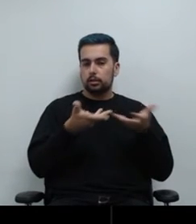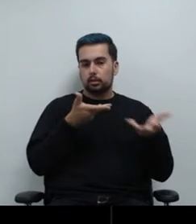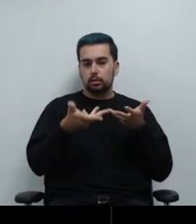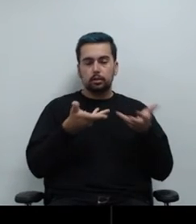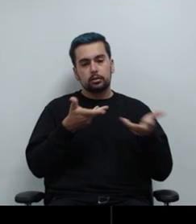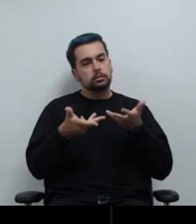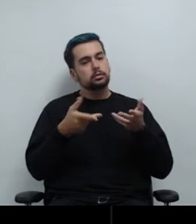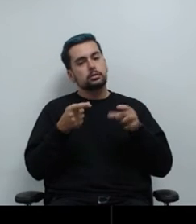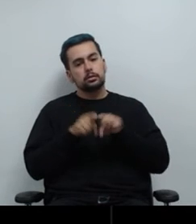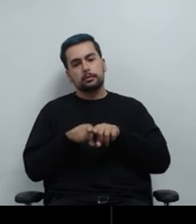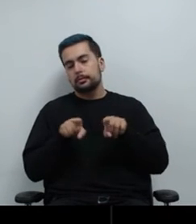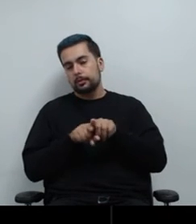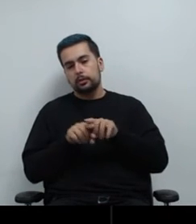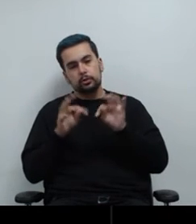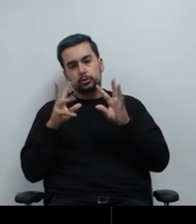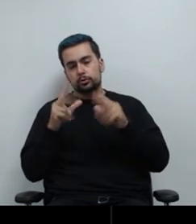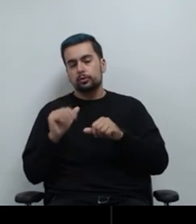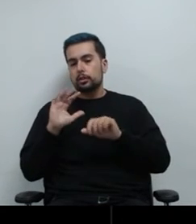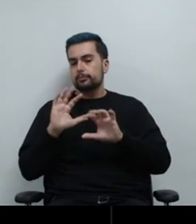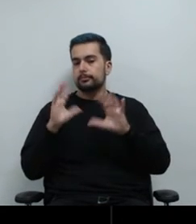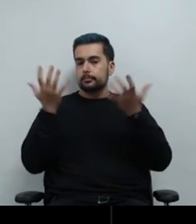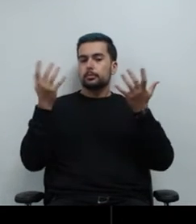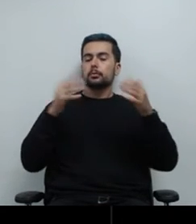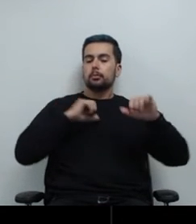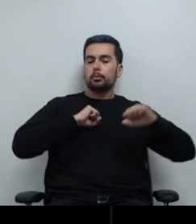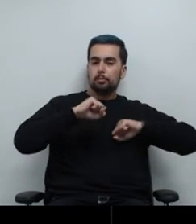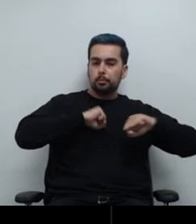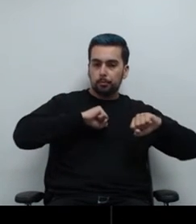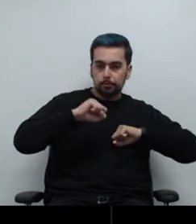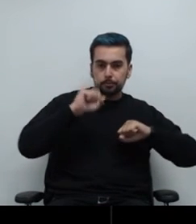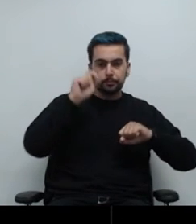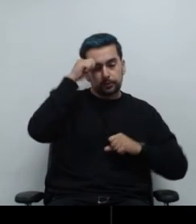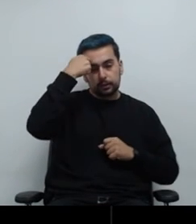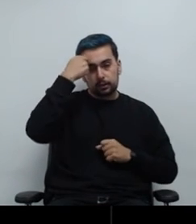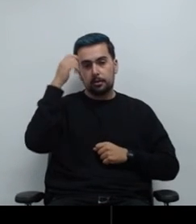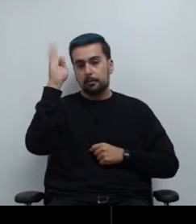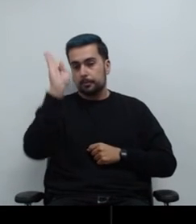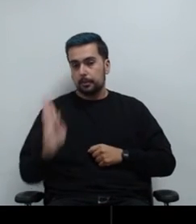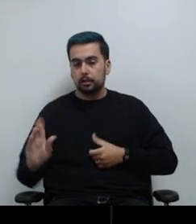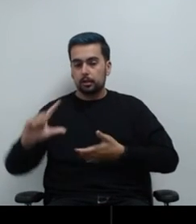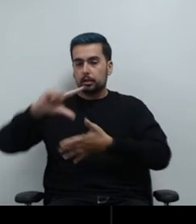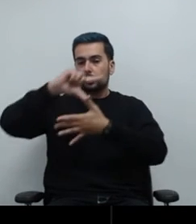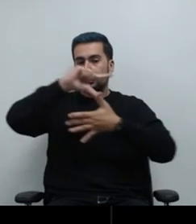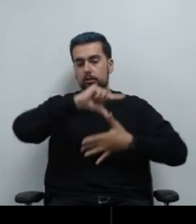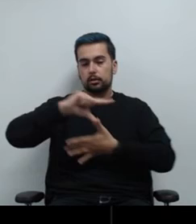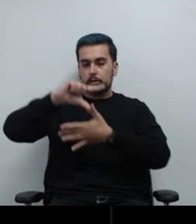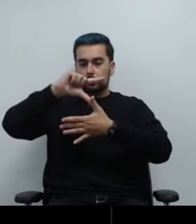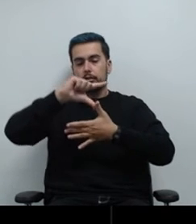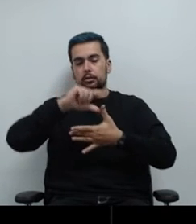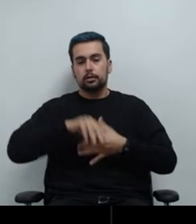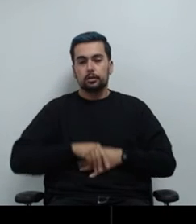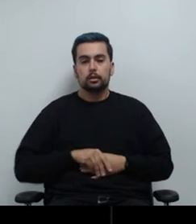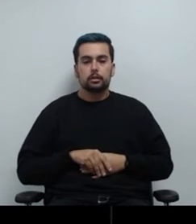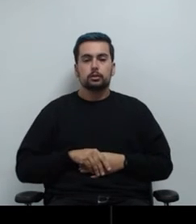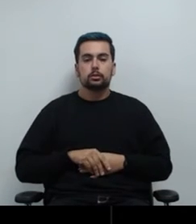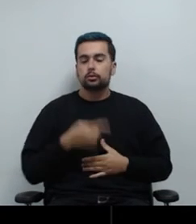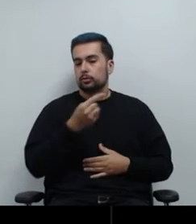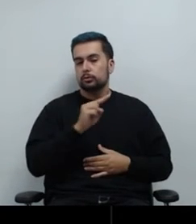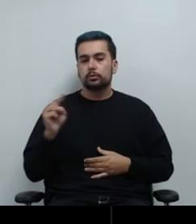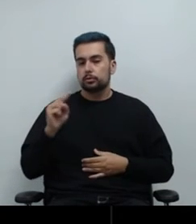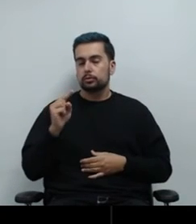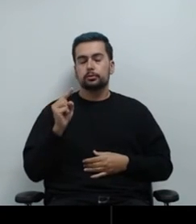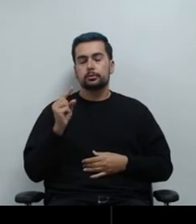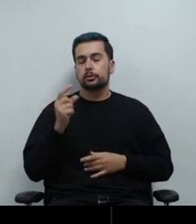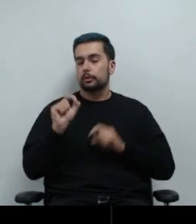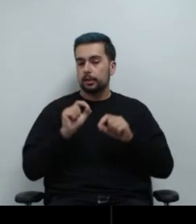de Durban e de tudo que tem sido feito pelo movimento negro brasileiro e latino-americano nos últimos 20